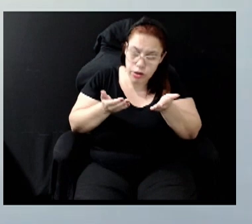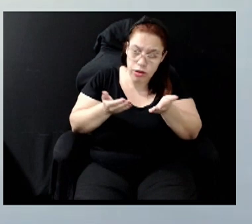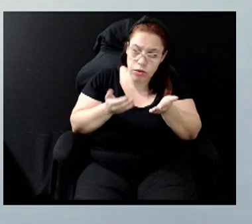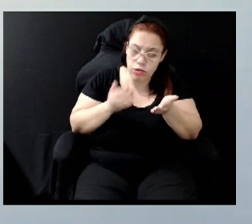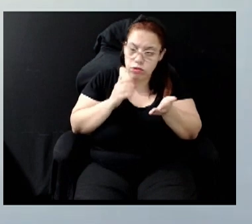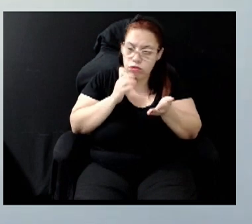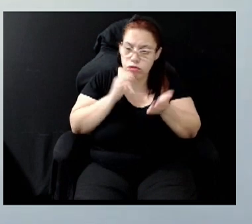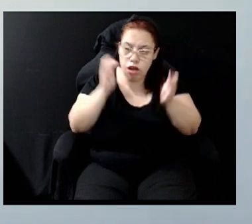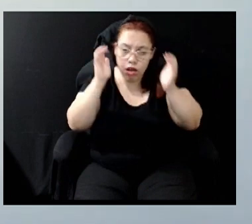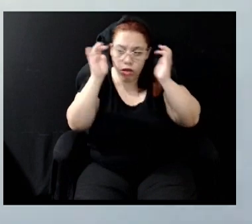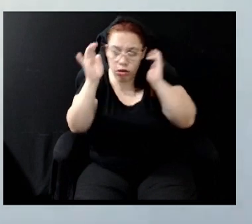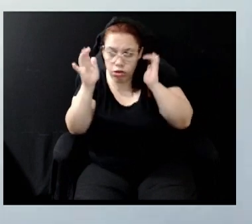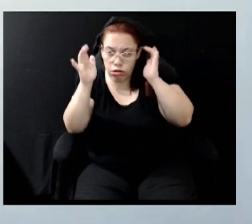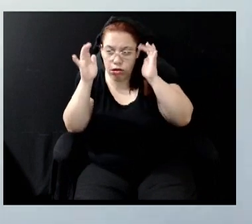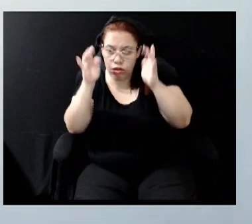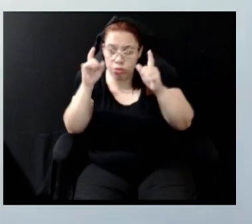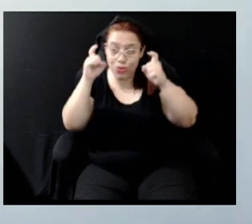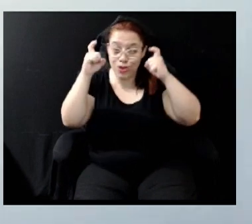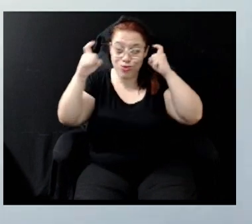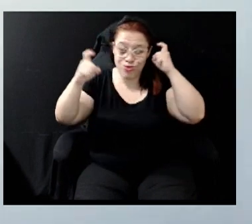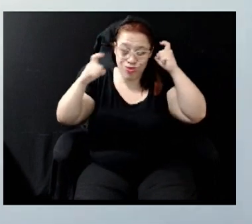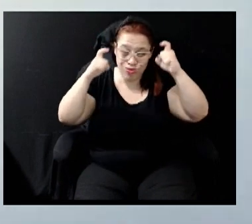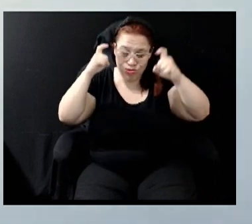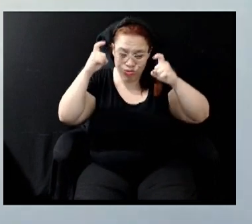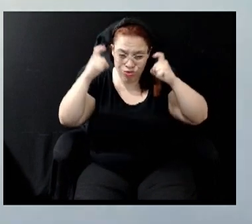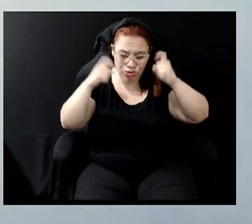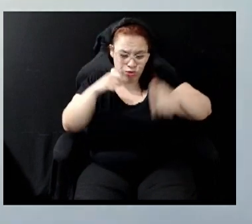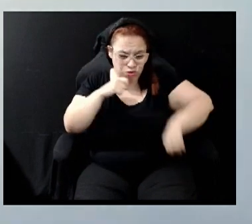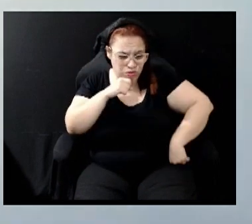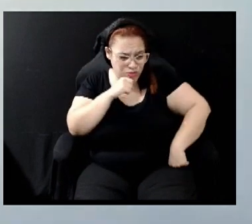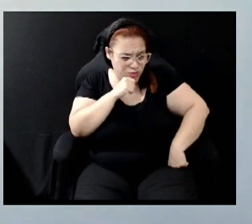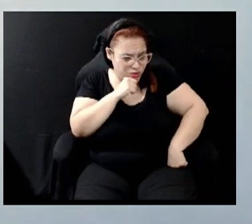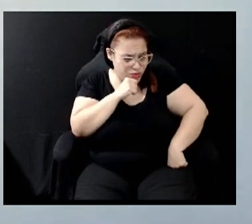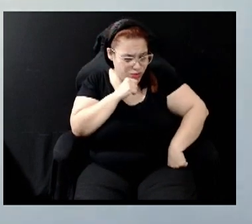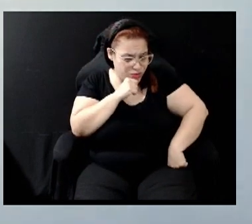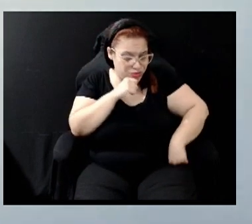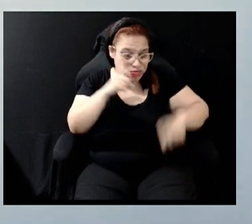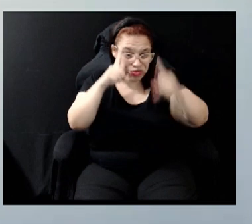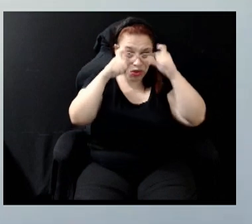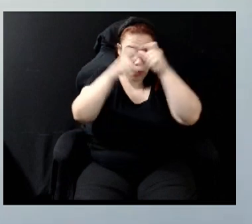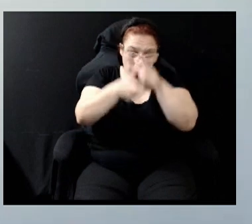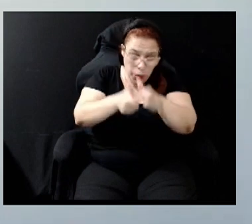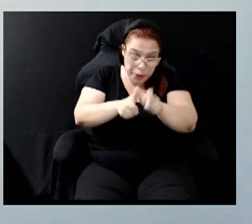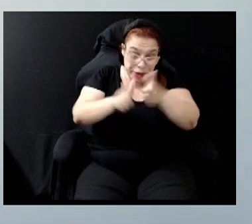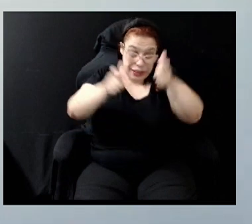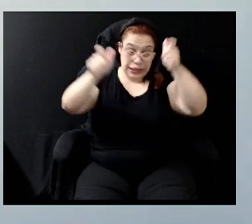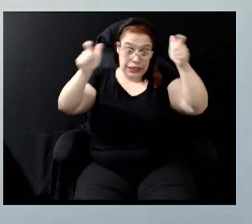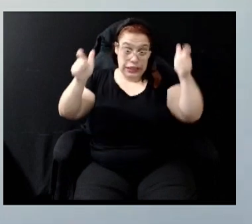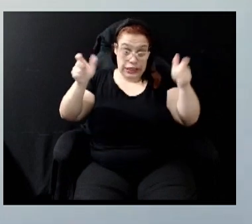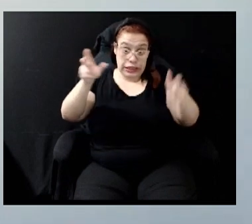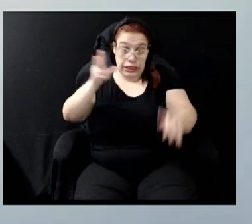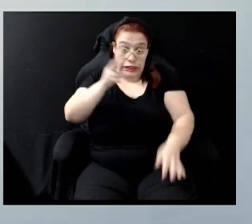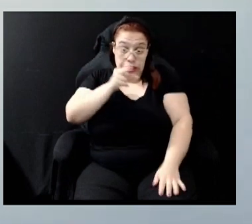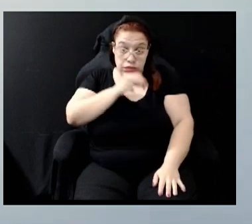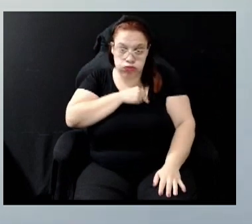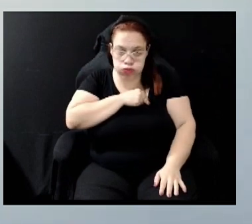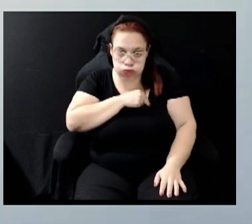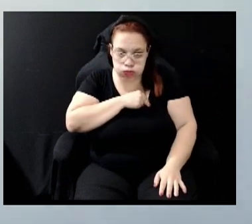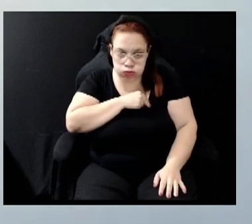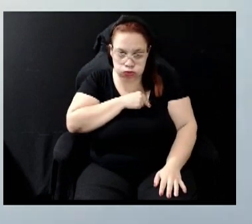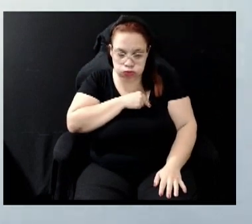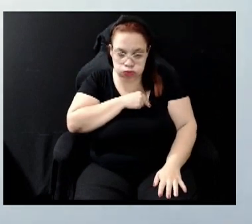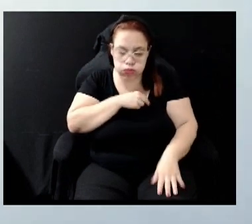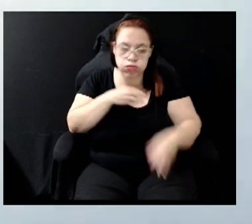que existe mais preocupação? Será que existe desafios maiores? Né? Então, é a maneira como a pessoa